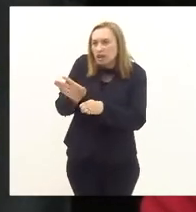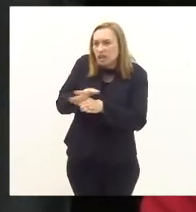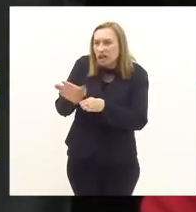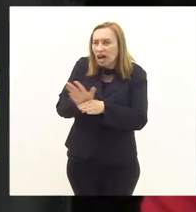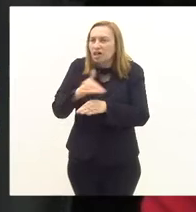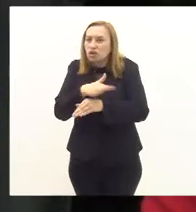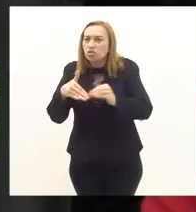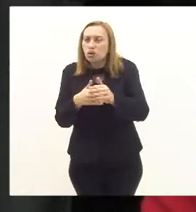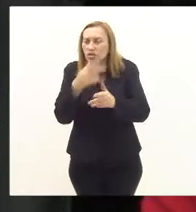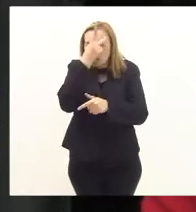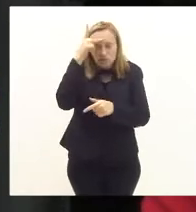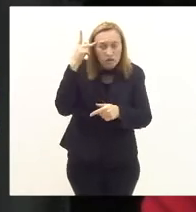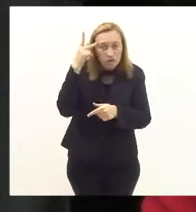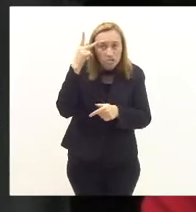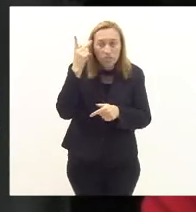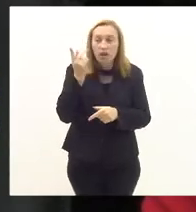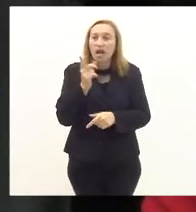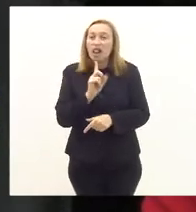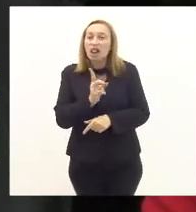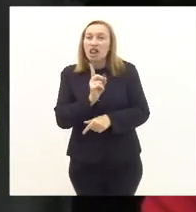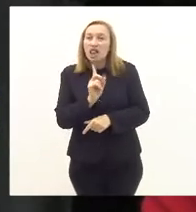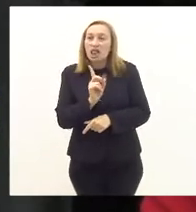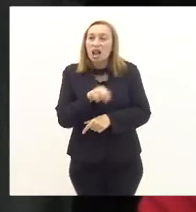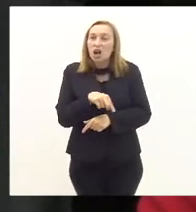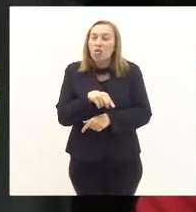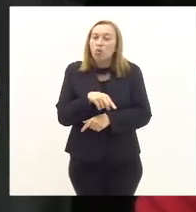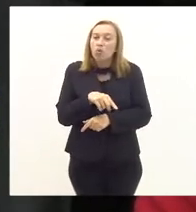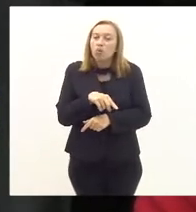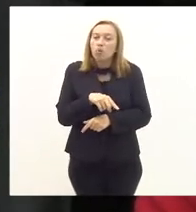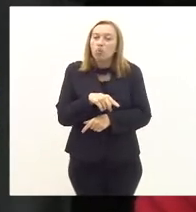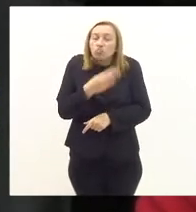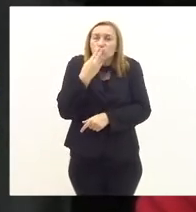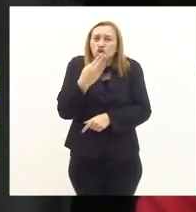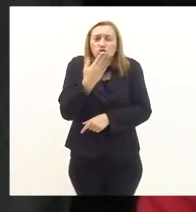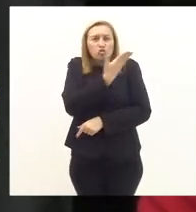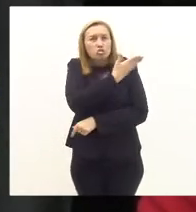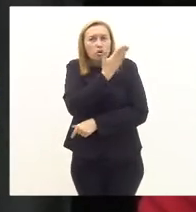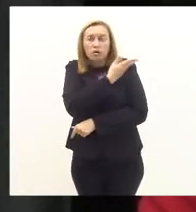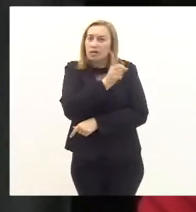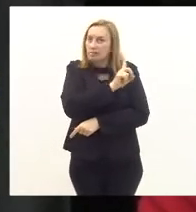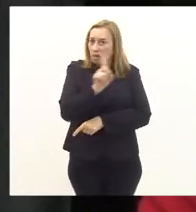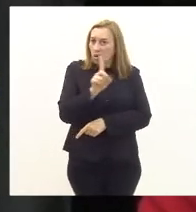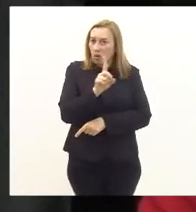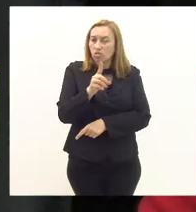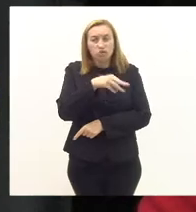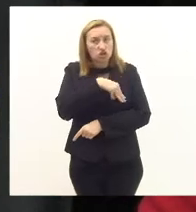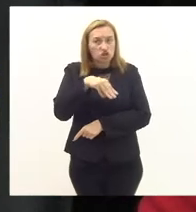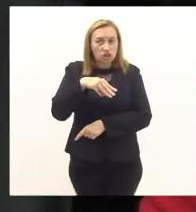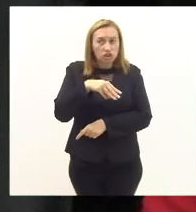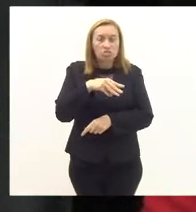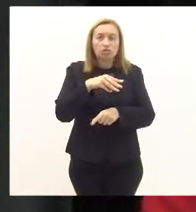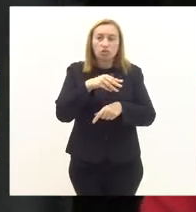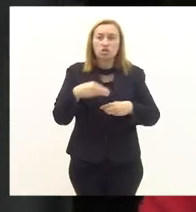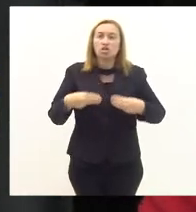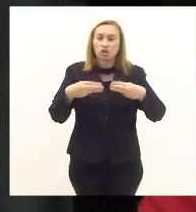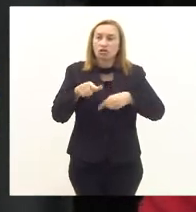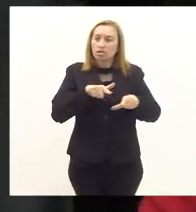os empregadores a não ter nenhum tipo de preconceito. E o Ministério do Trabalho,